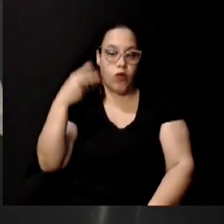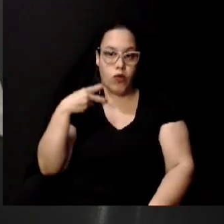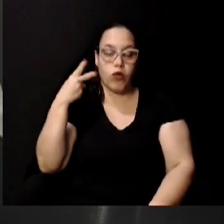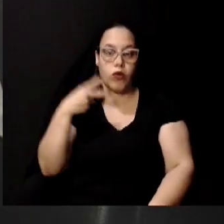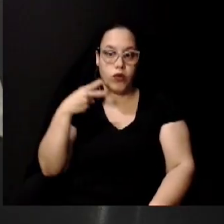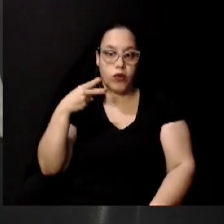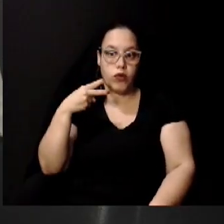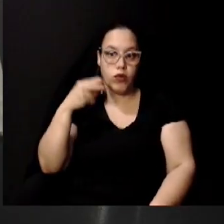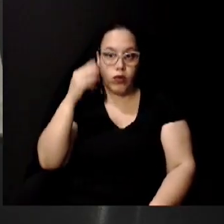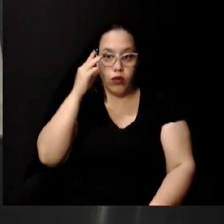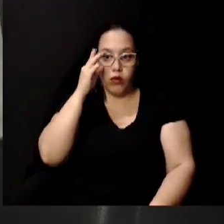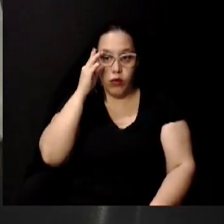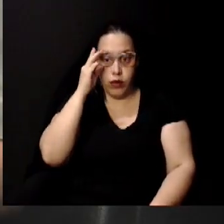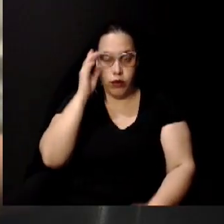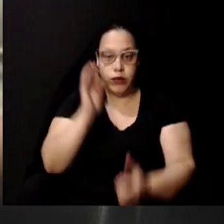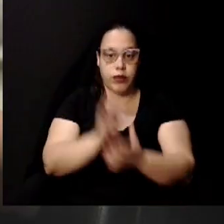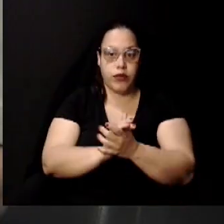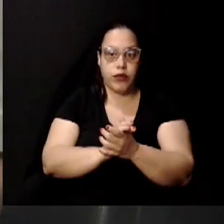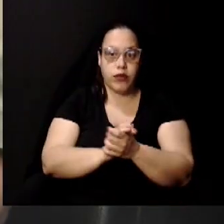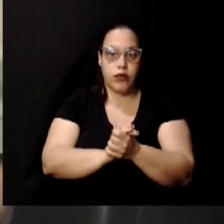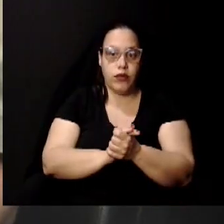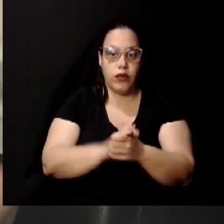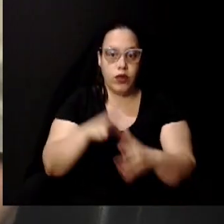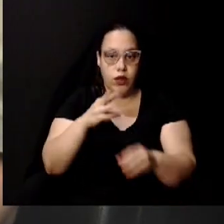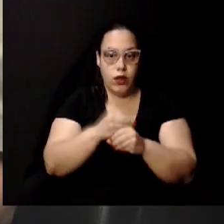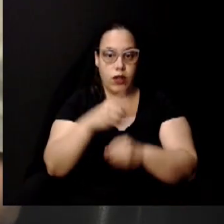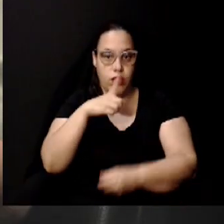emenda parlamentar para que a Defesa Civil tivesse mais